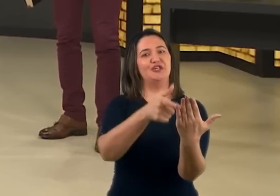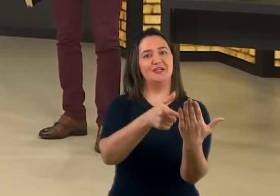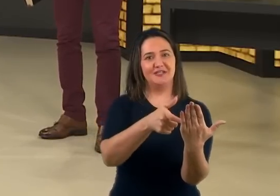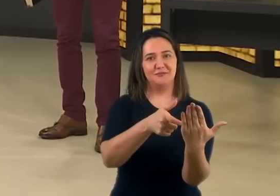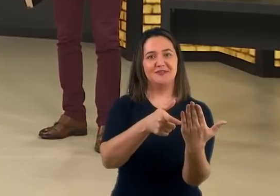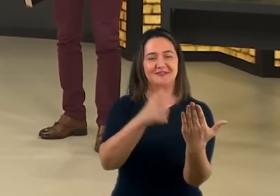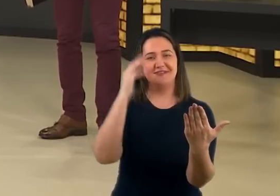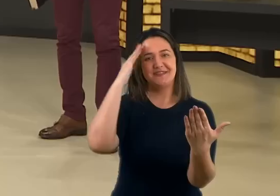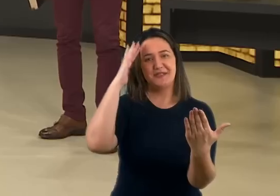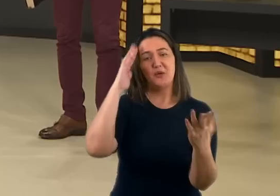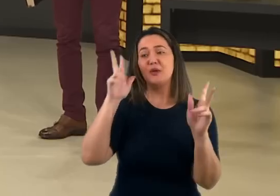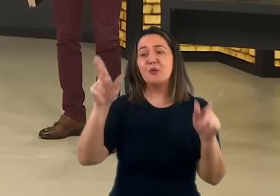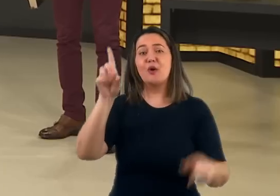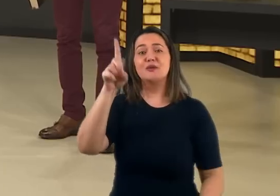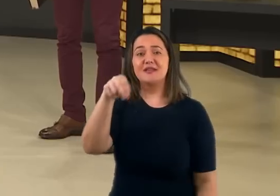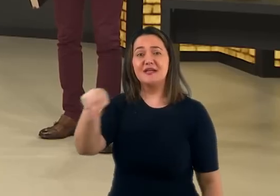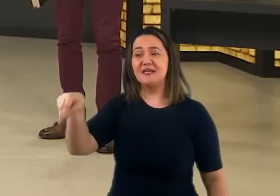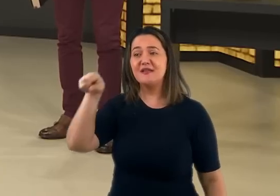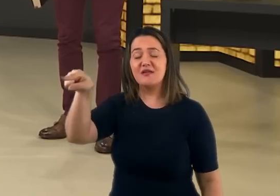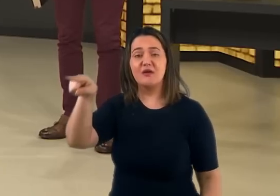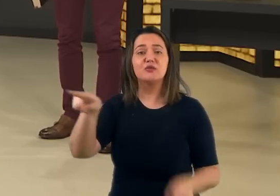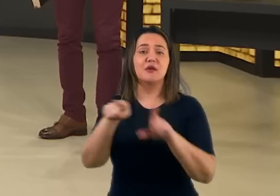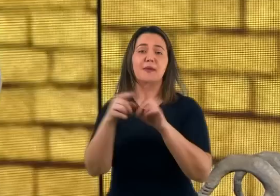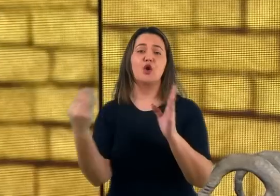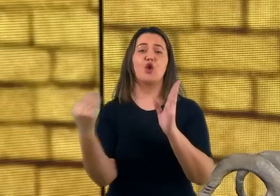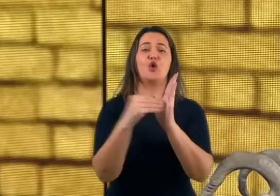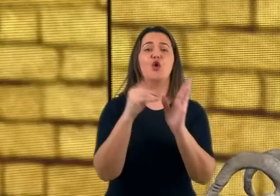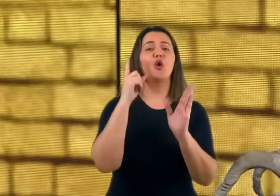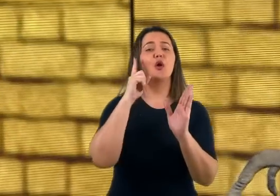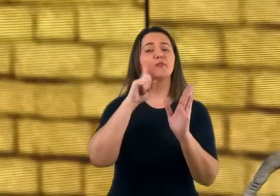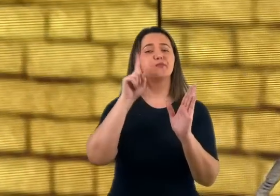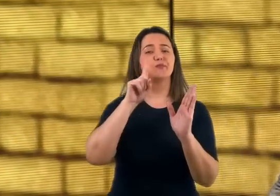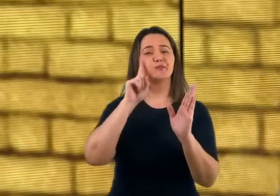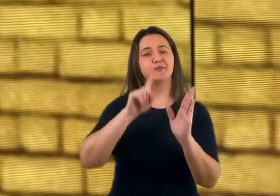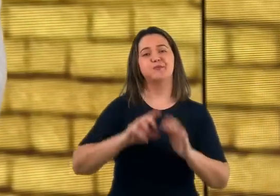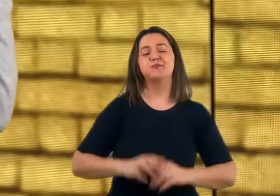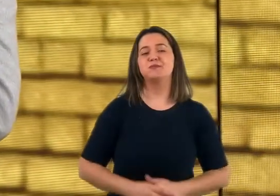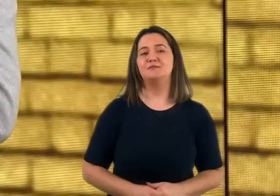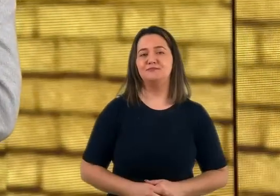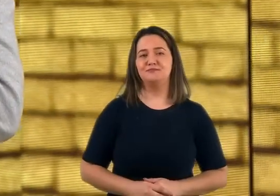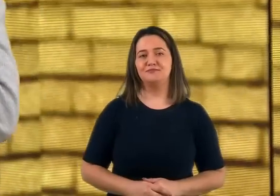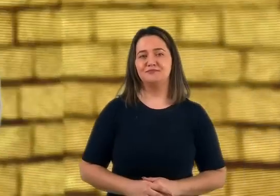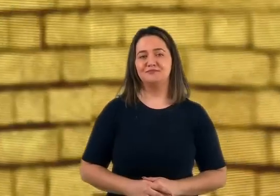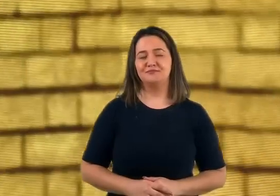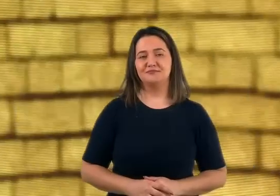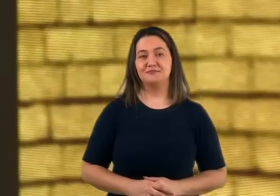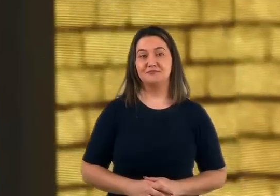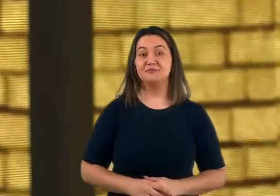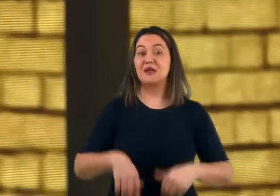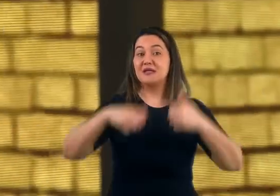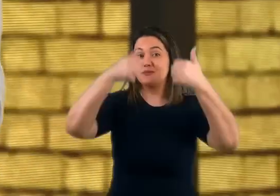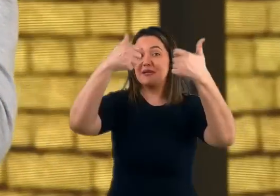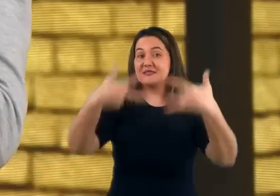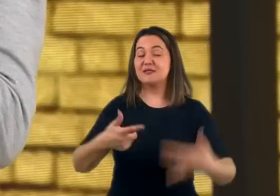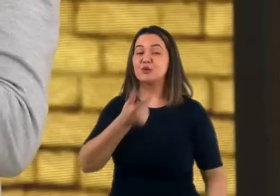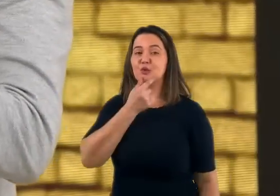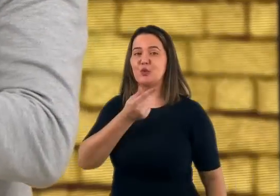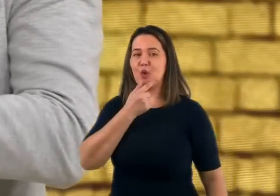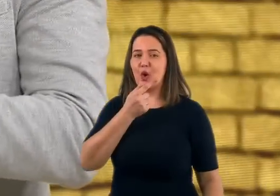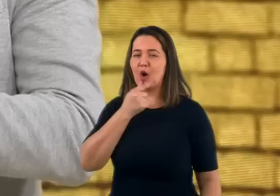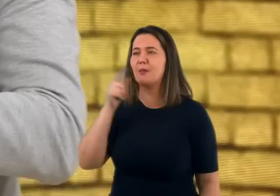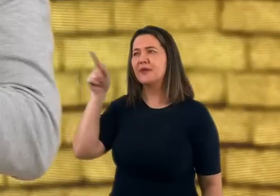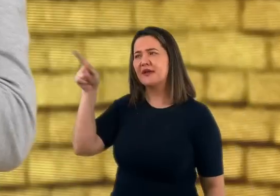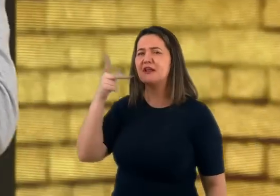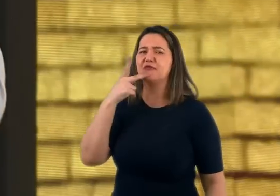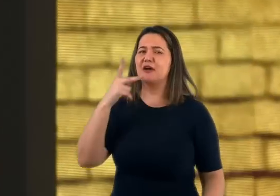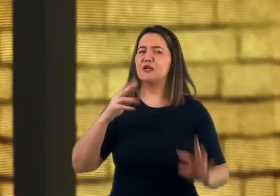profecia, no caso, a audácia do pequeno chifre. Embora a explicação do professor Slomin não contemple todos os